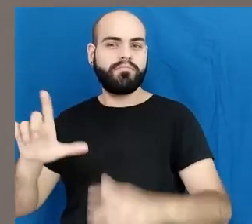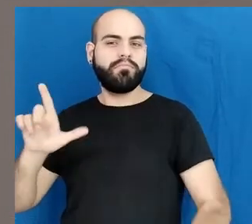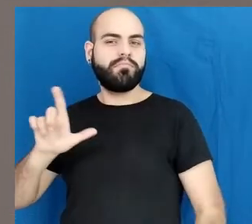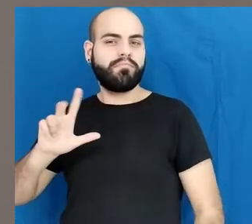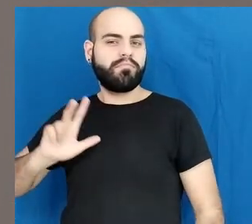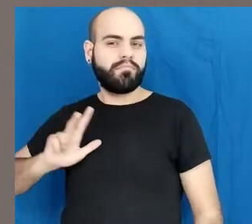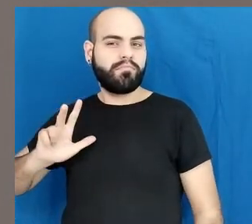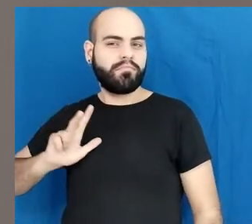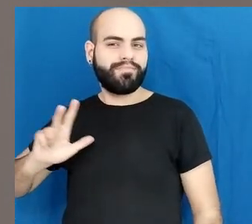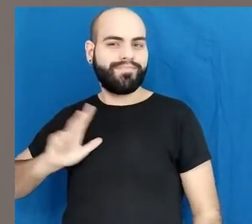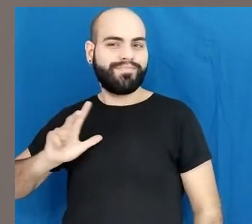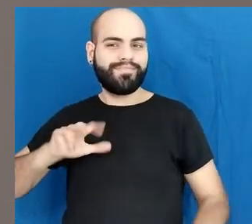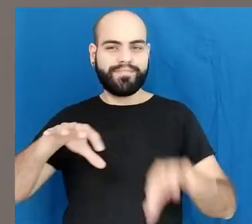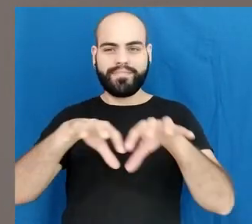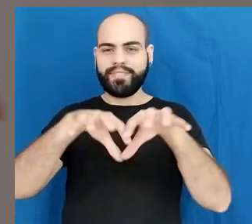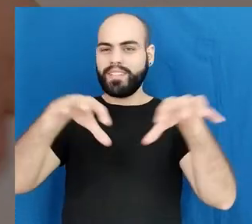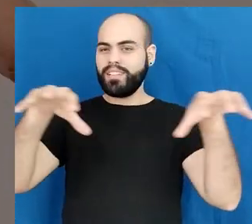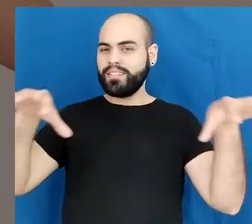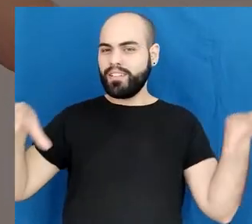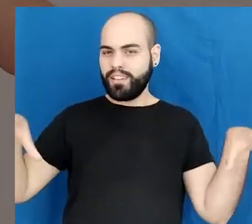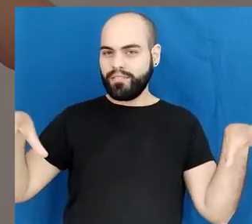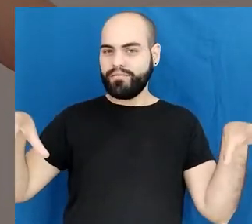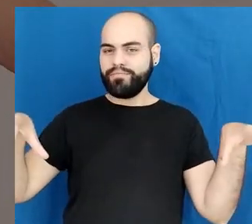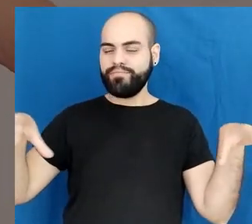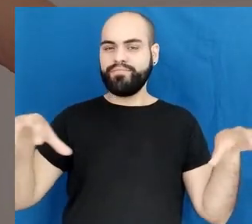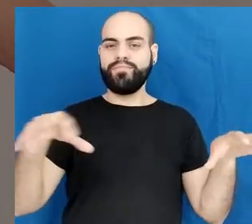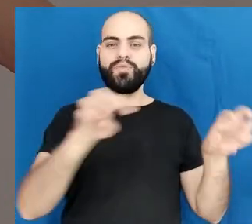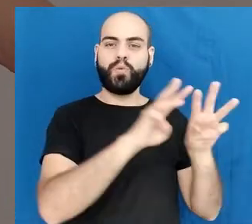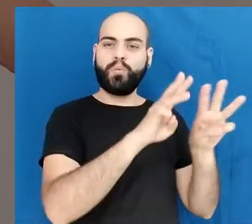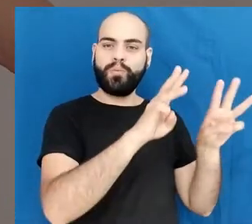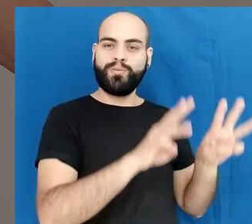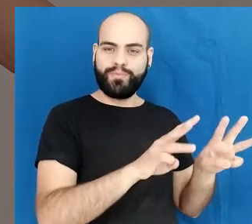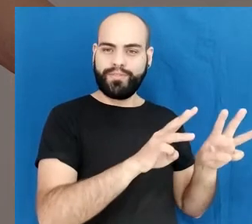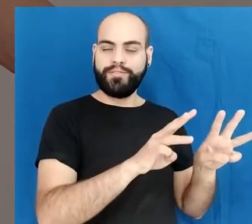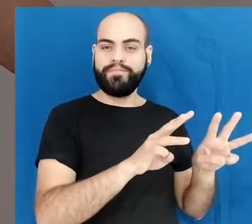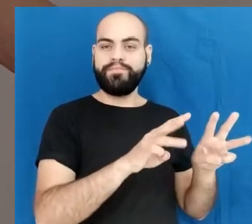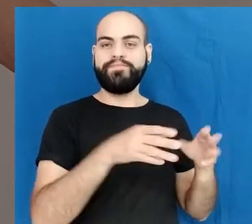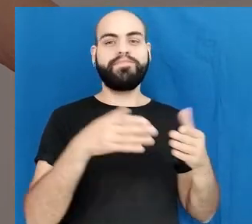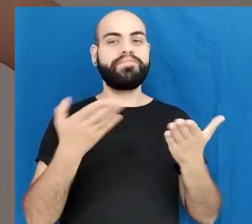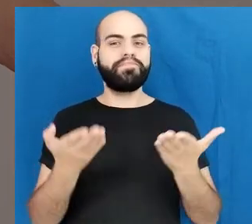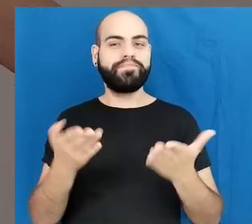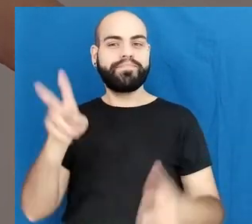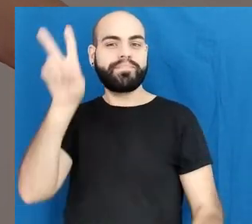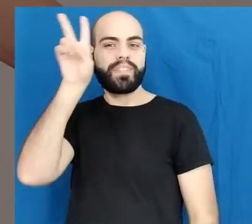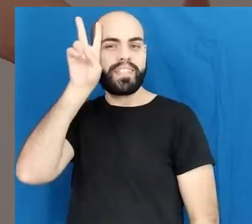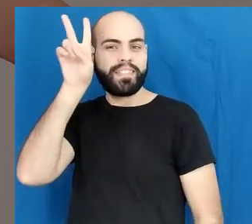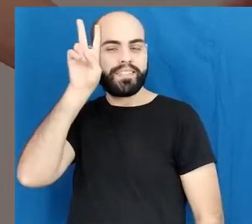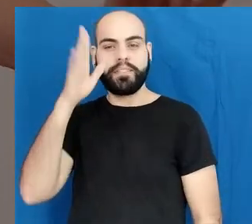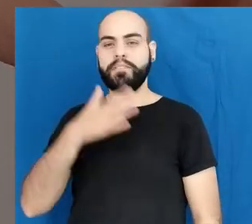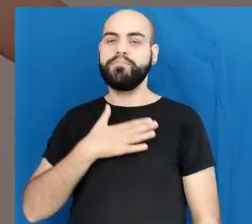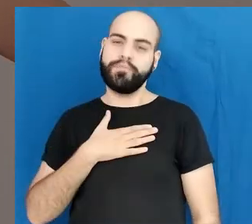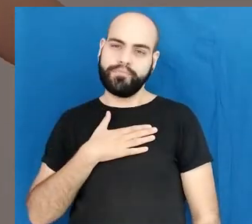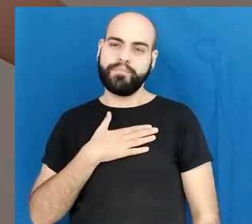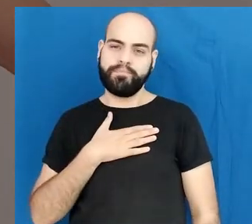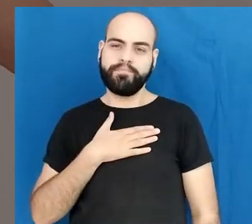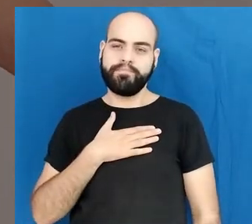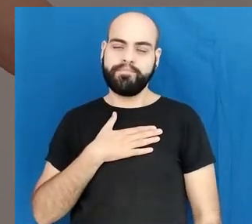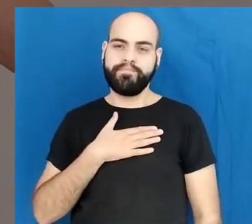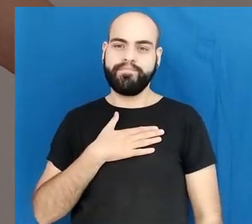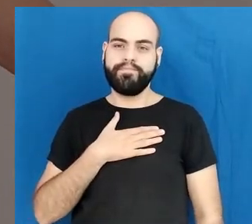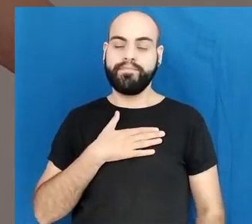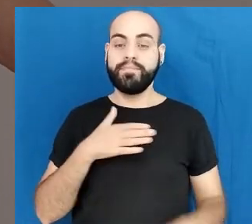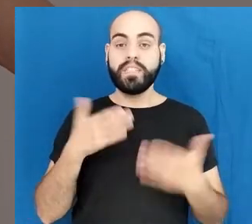tornou independente do Museu de Arte da Pampulha. Então, a história para mim